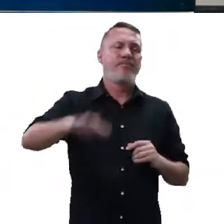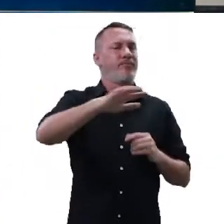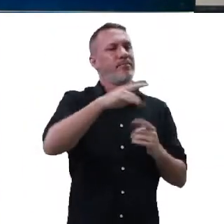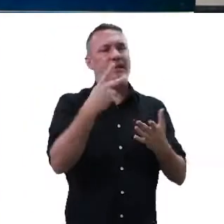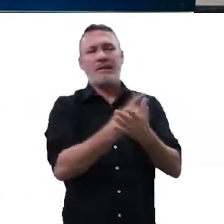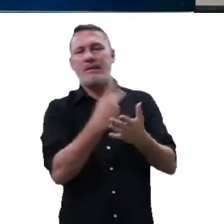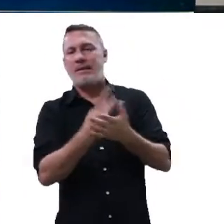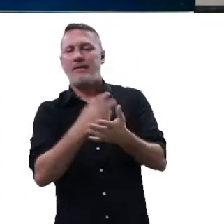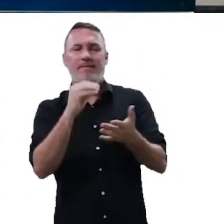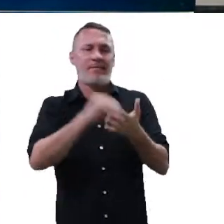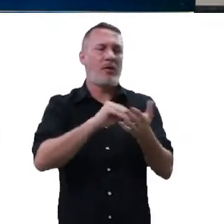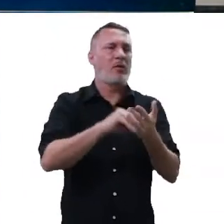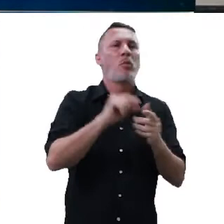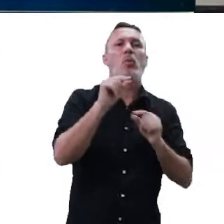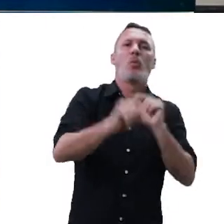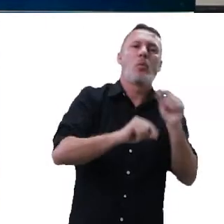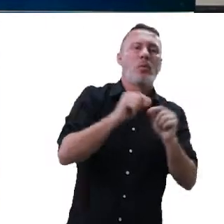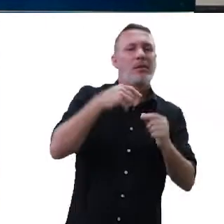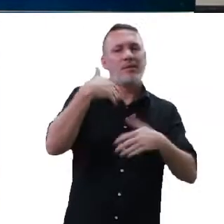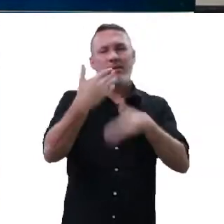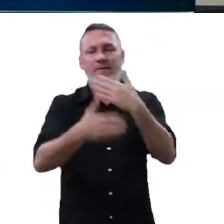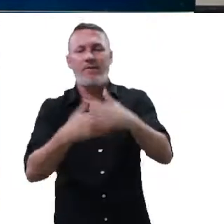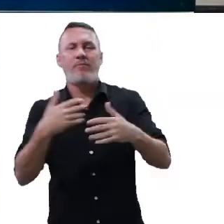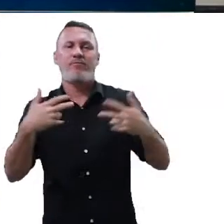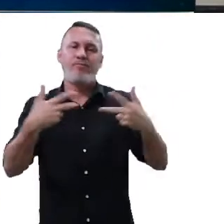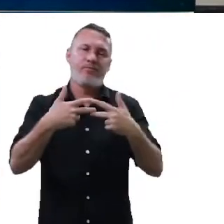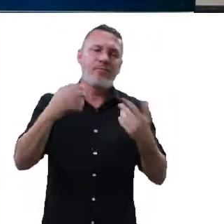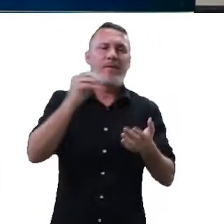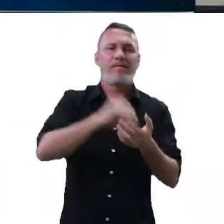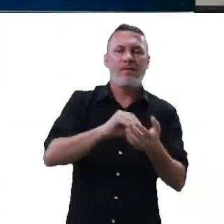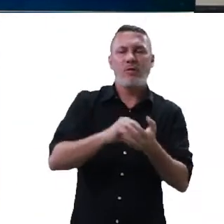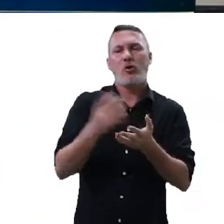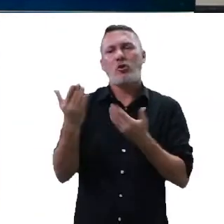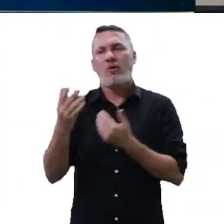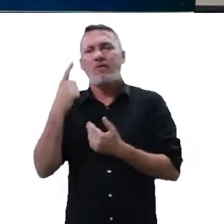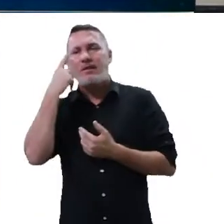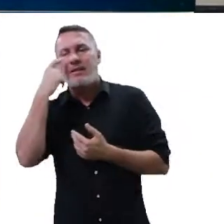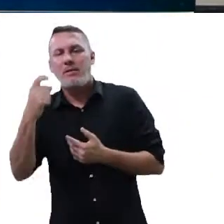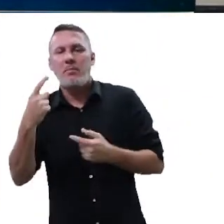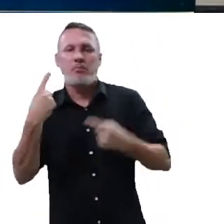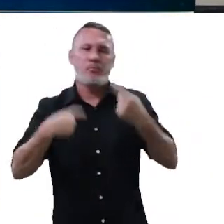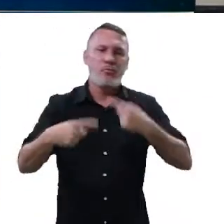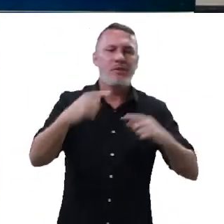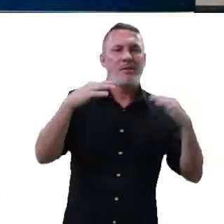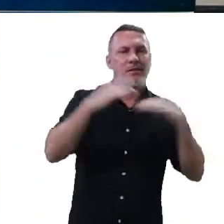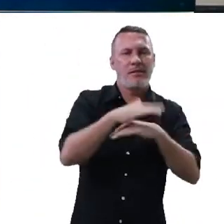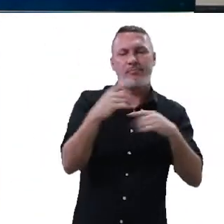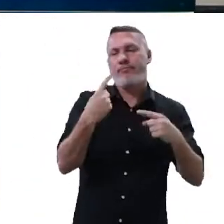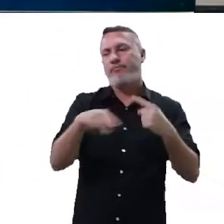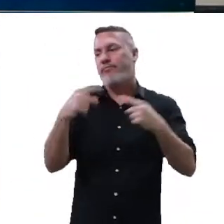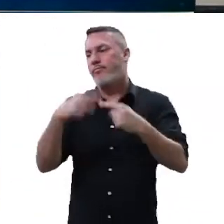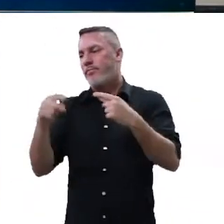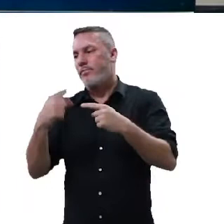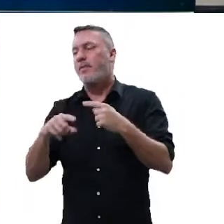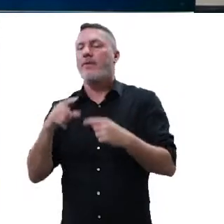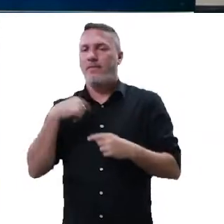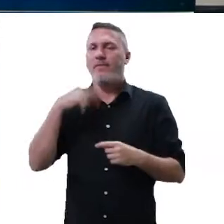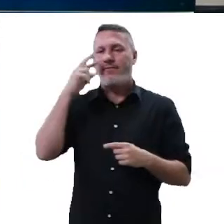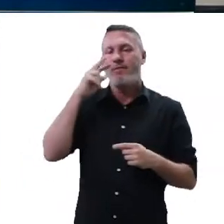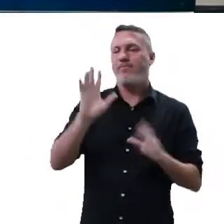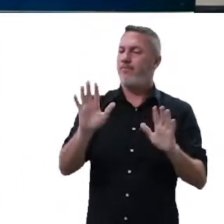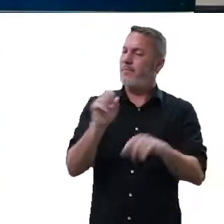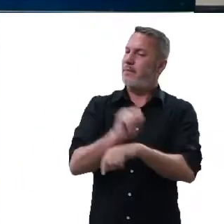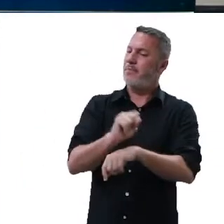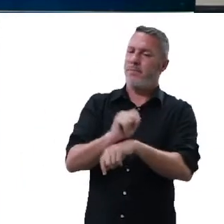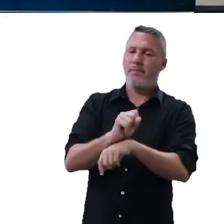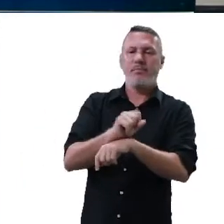estava pujante, que a cidade estava crescendo, se desenvolvendo, os jovens interessados na política da cidade. Ele começou a